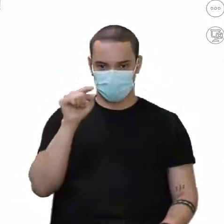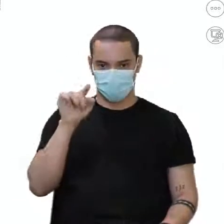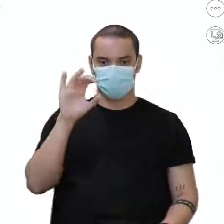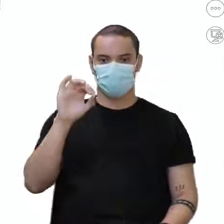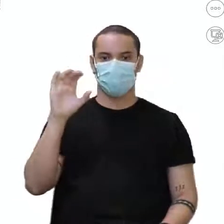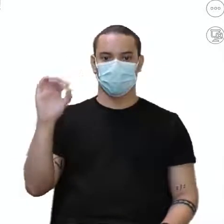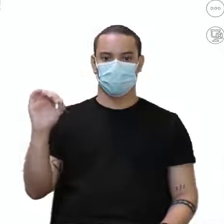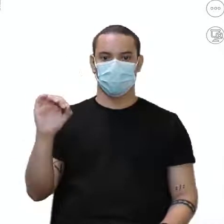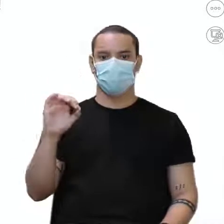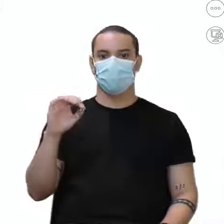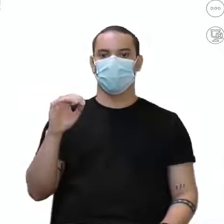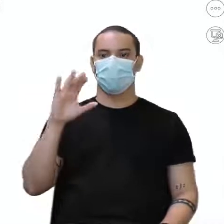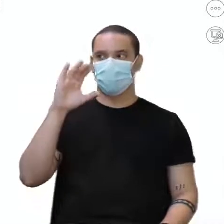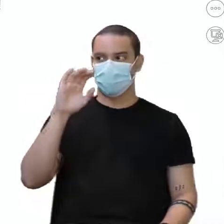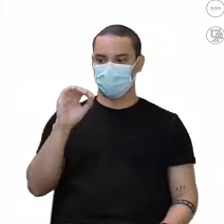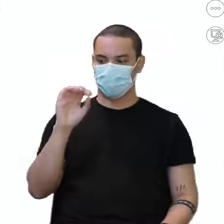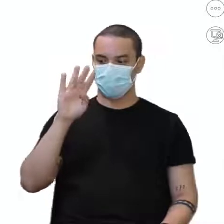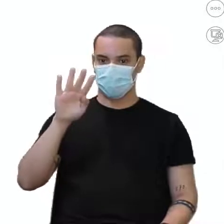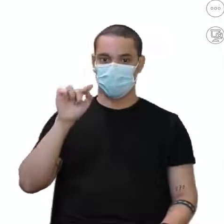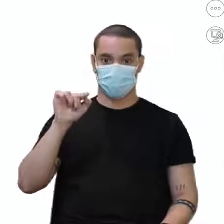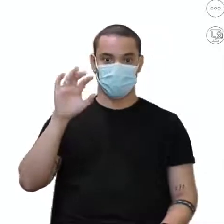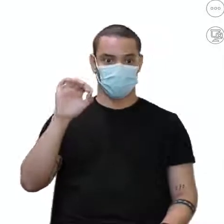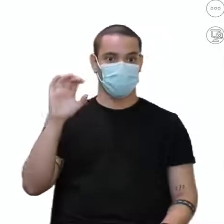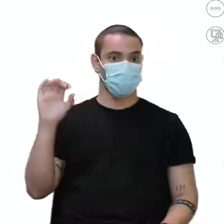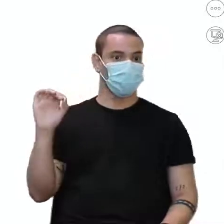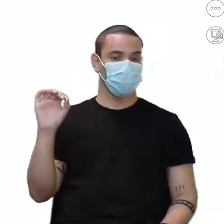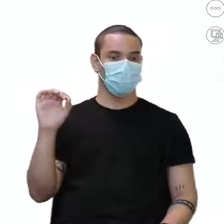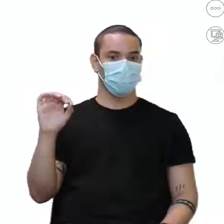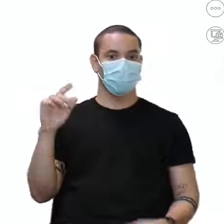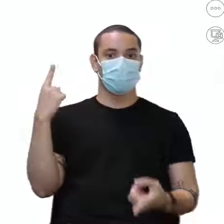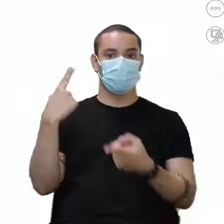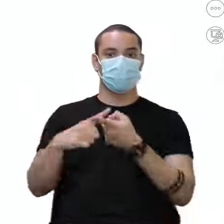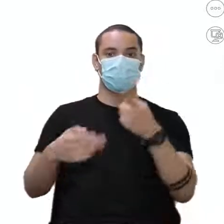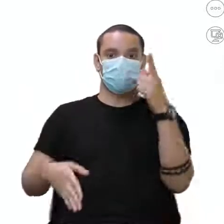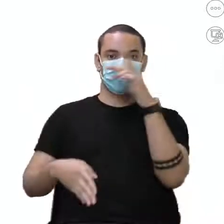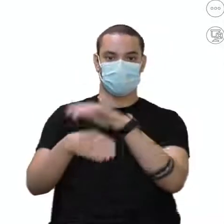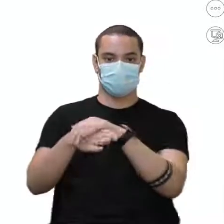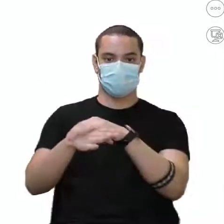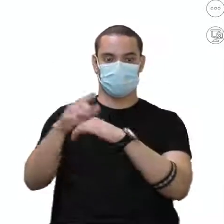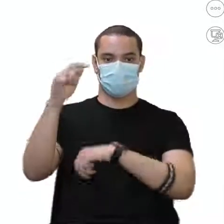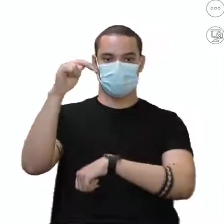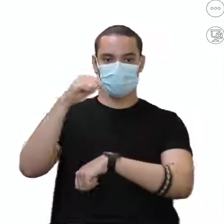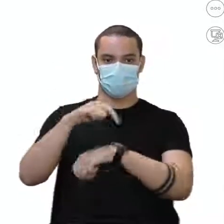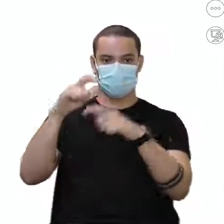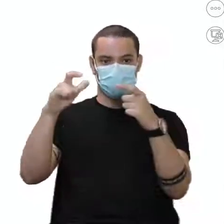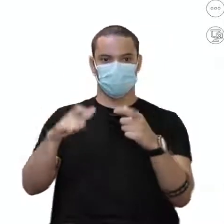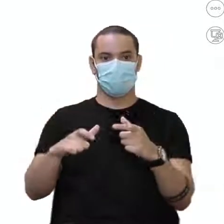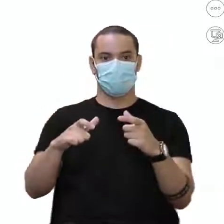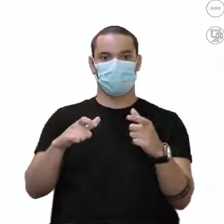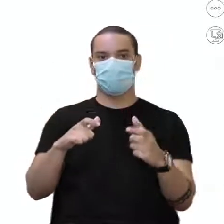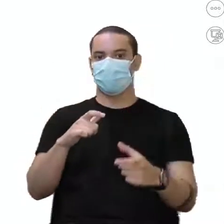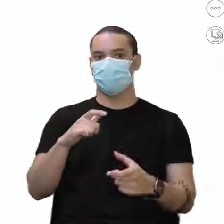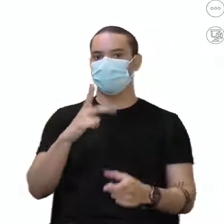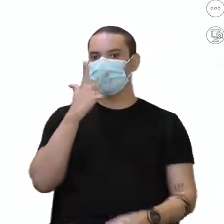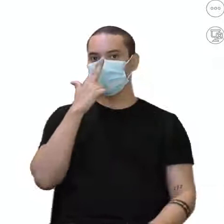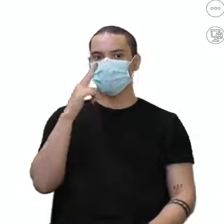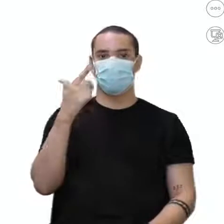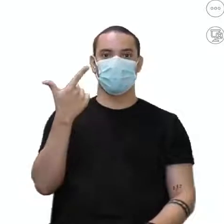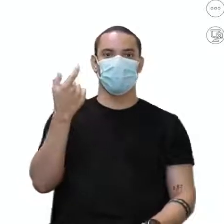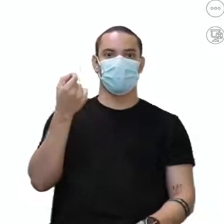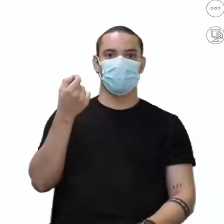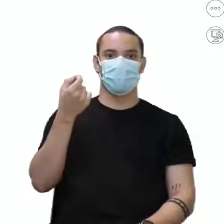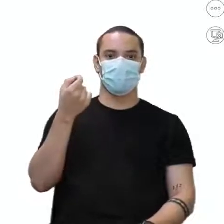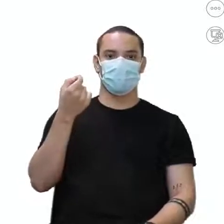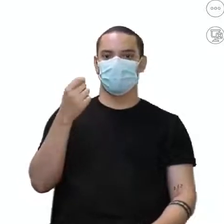20.00, 4.00. Porque a entrada do lugar é as 20, como seria? Seria as 20